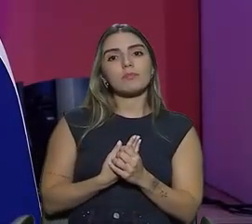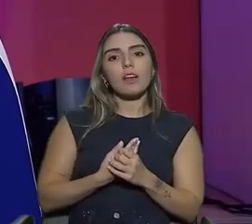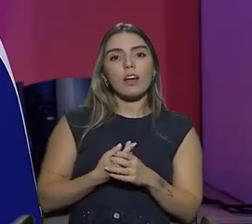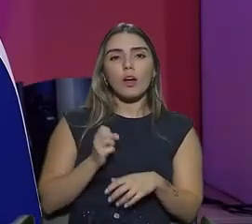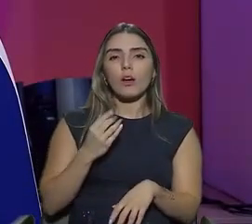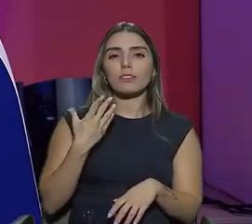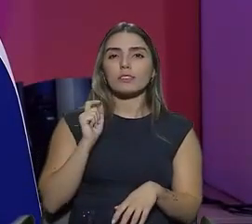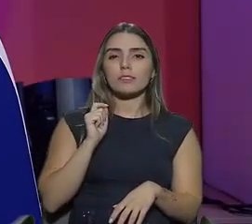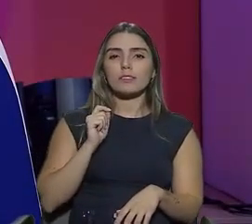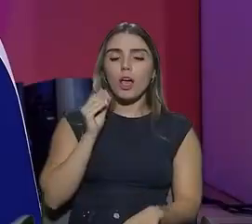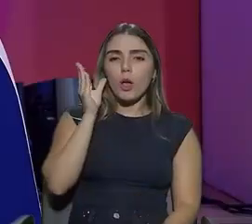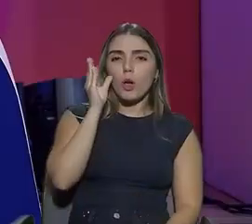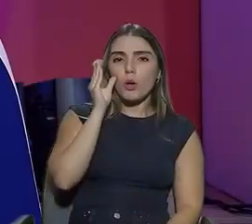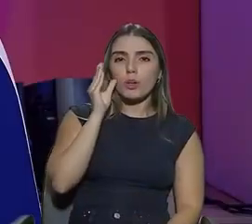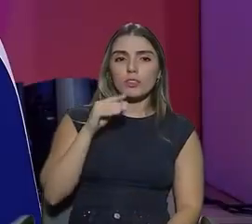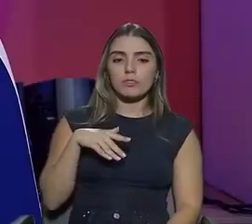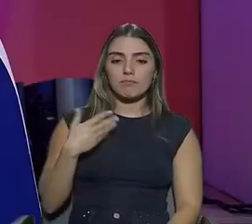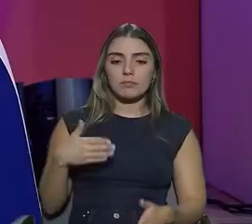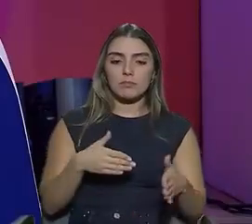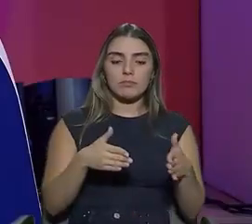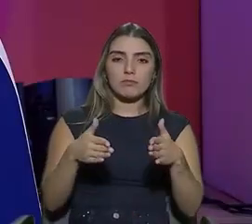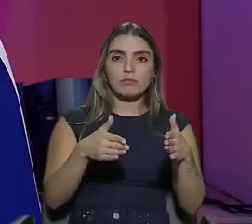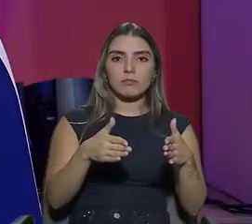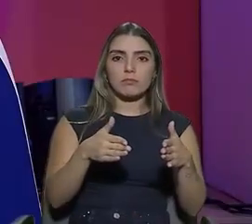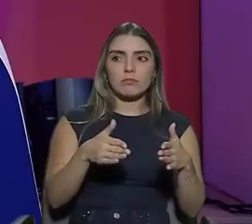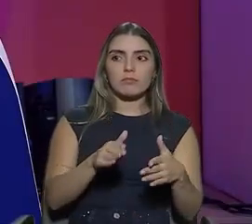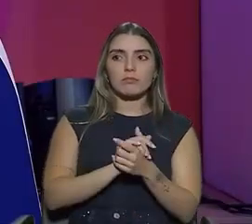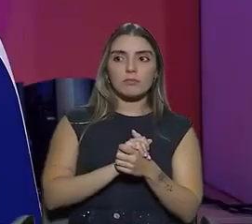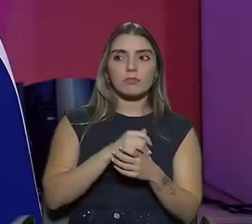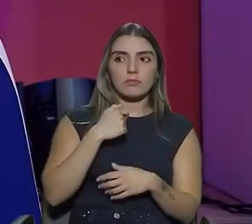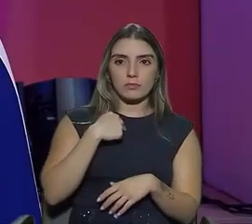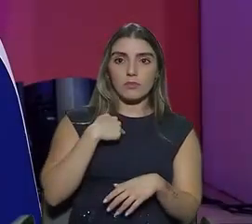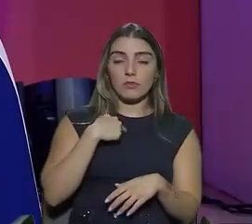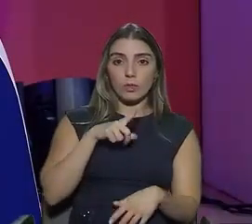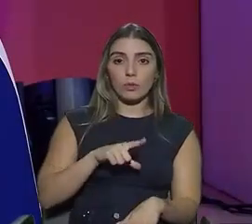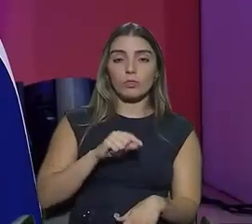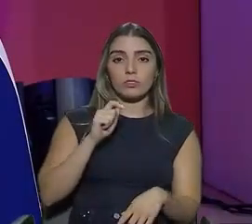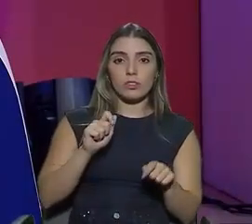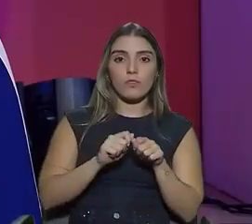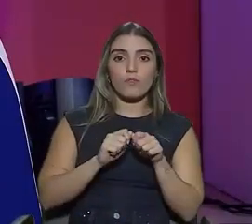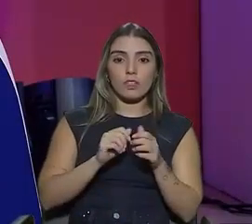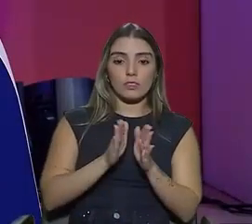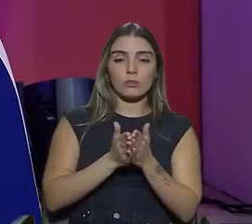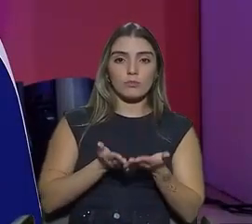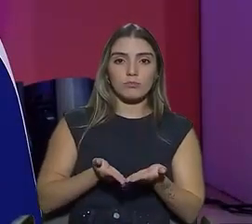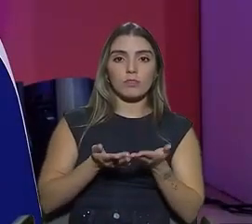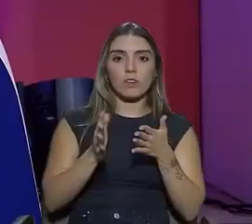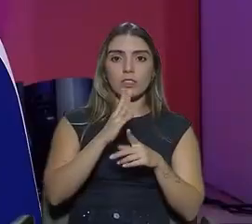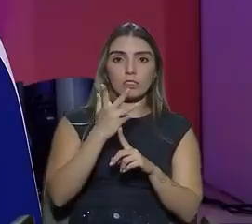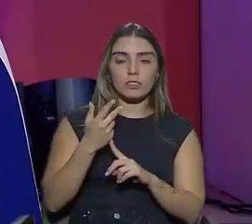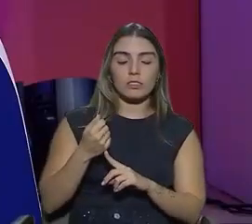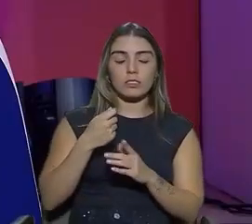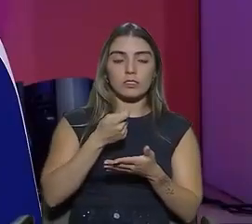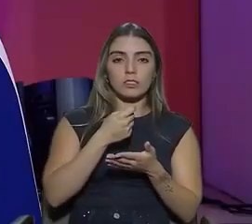talvez dialogue, Geni, com essa coisa da artesania, né? Eu resolvi fazer esse livro artesanal para homenagear a minha avó, que era a mulher das mãos